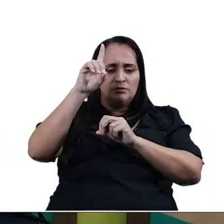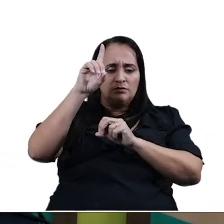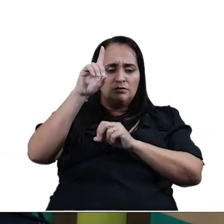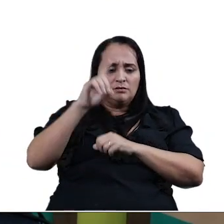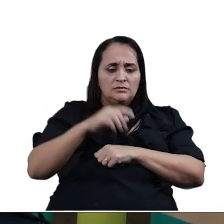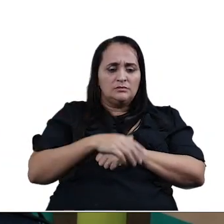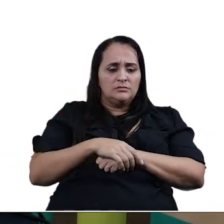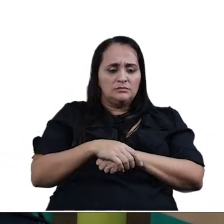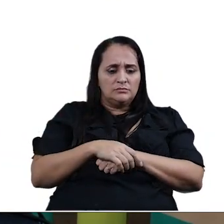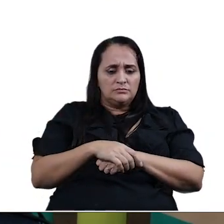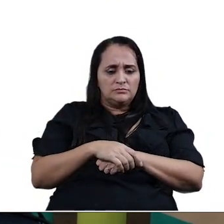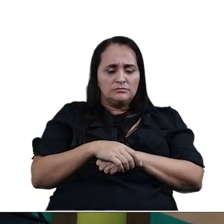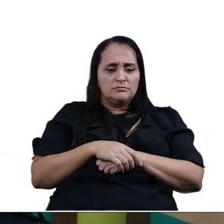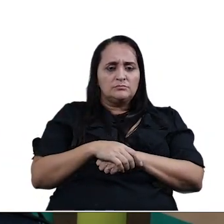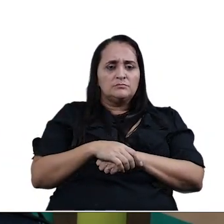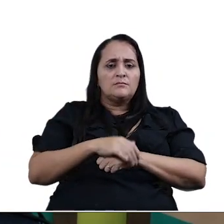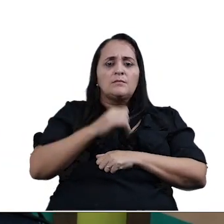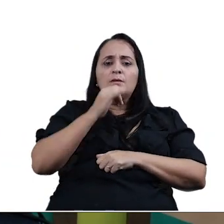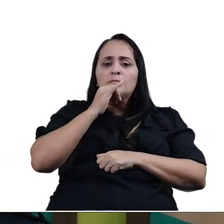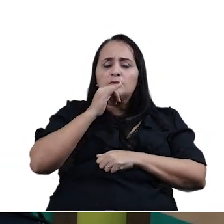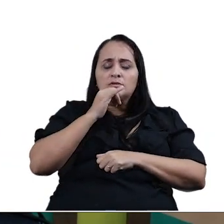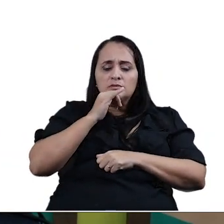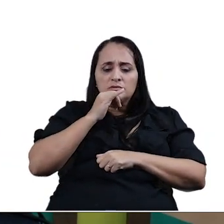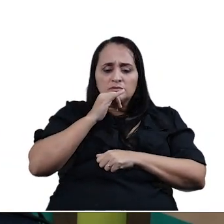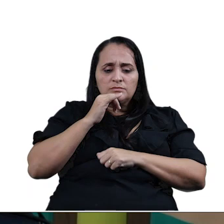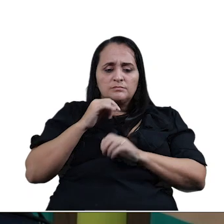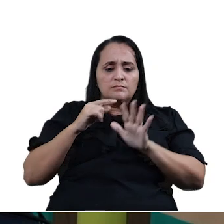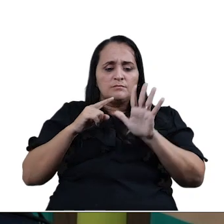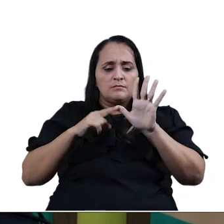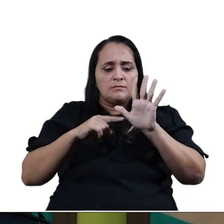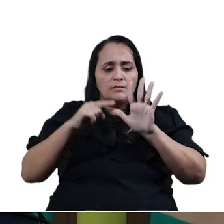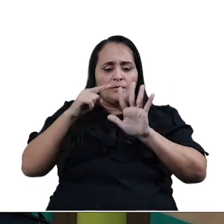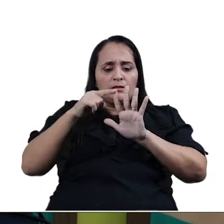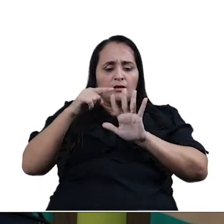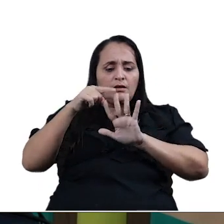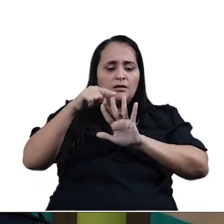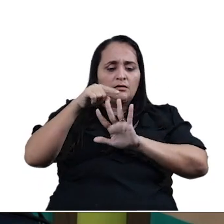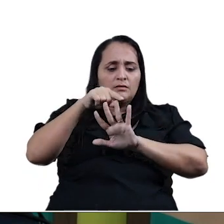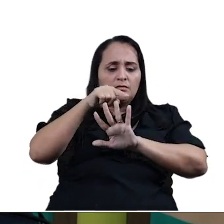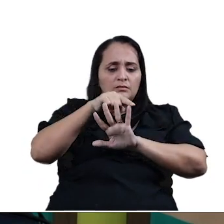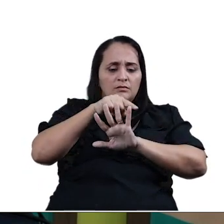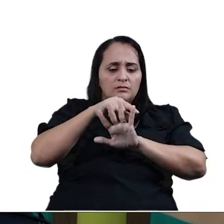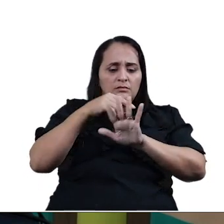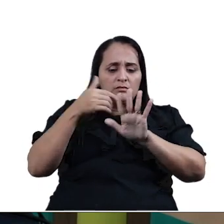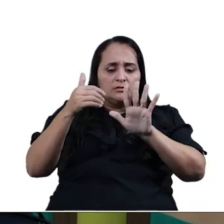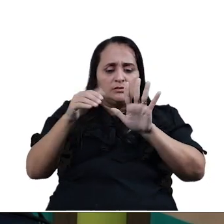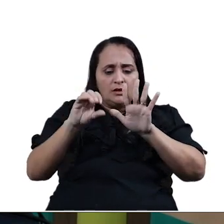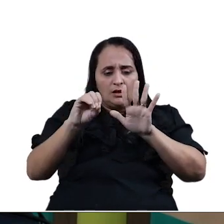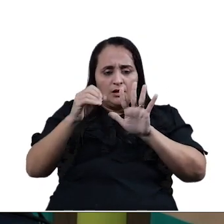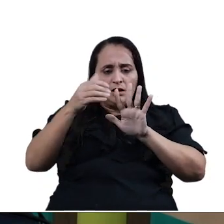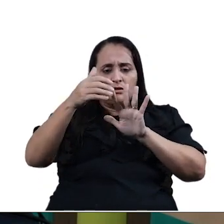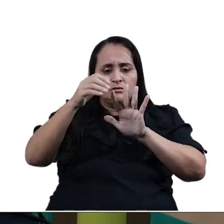por exemplo, aqui cada dedinho da Pro fosse 10. Tá vendo? 5 dedinhos.